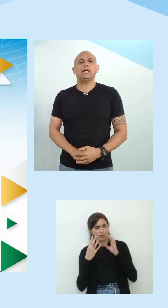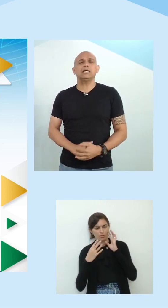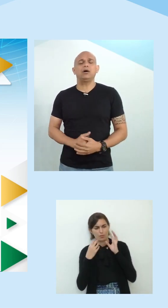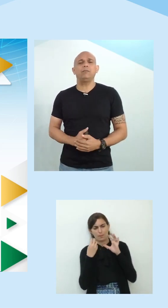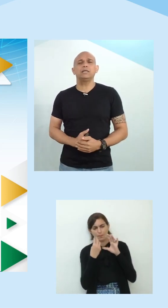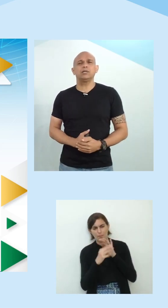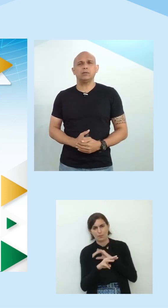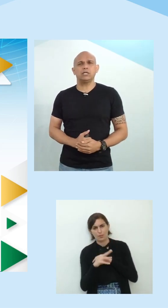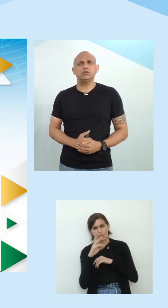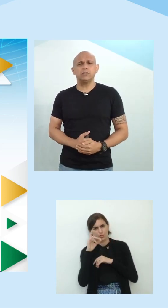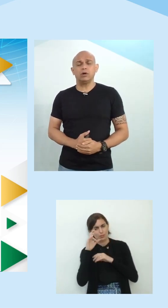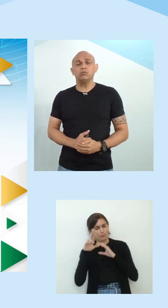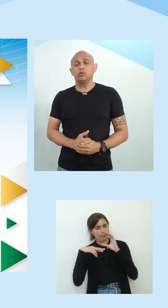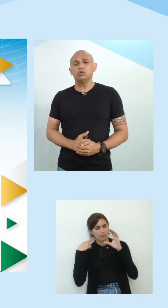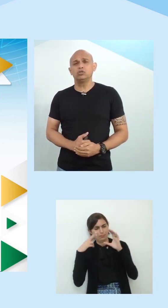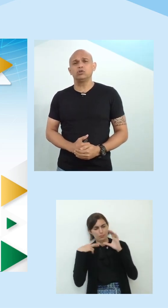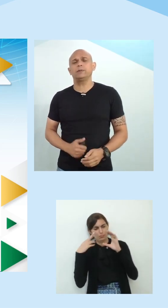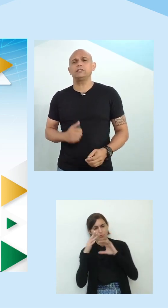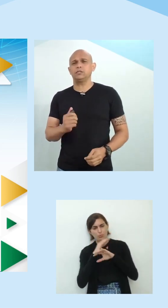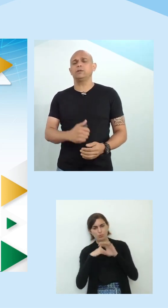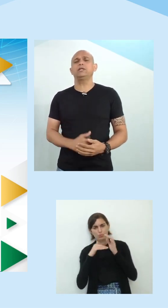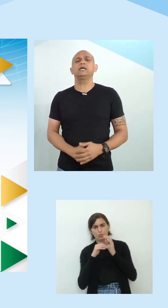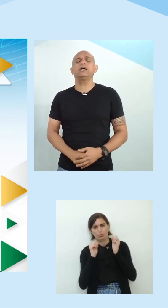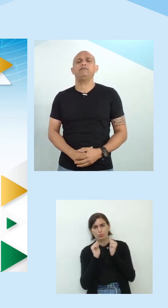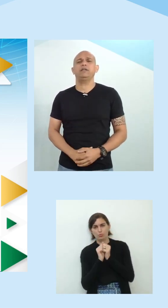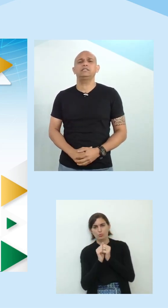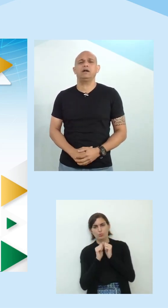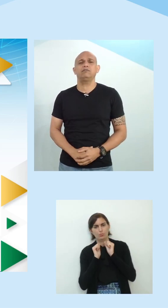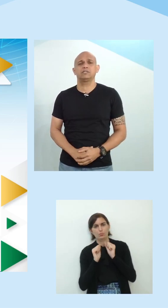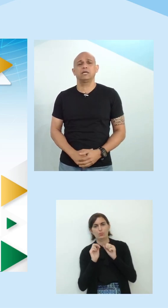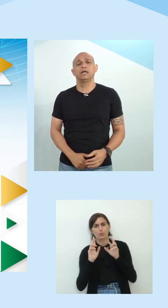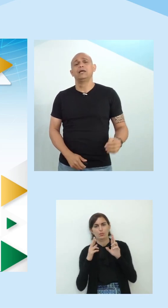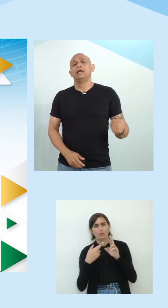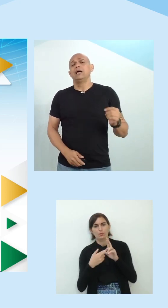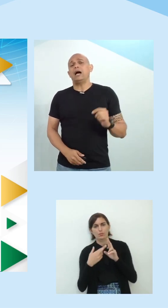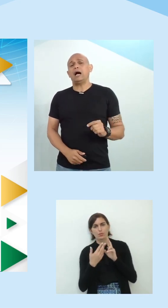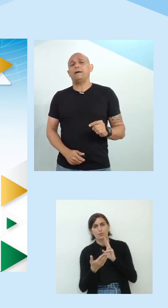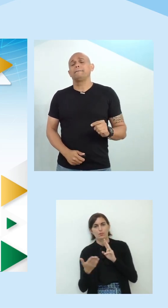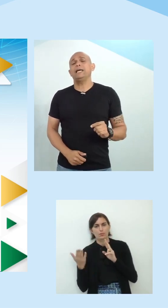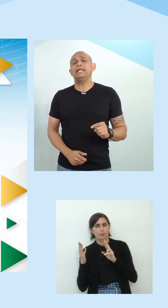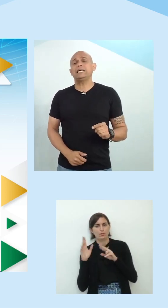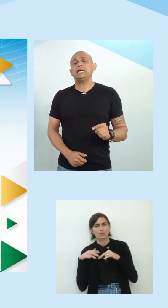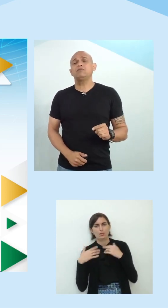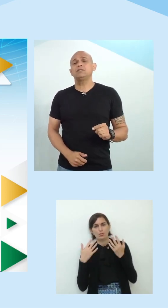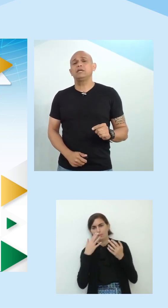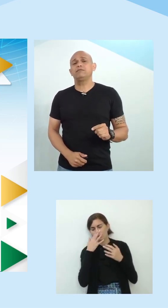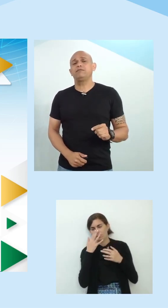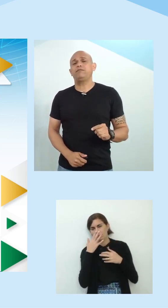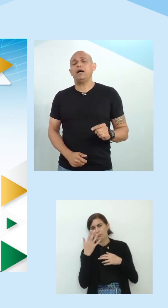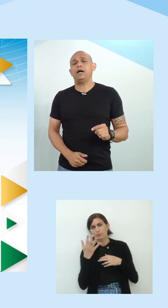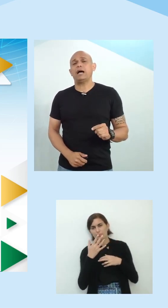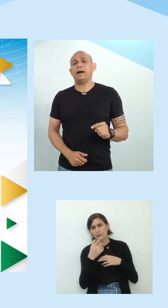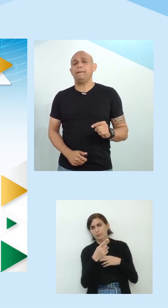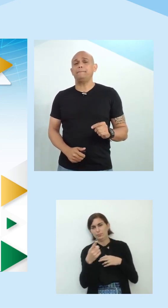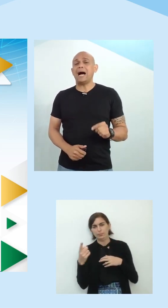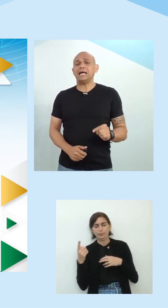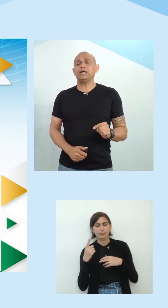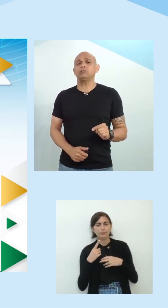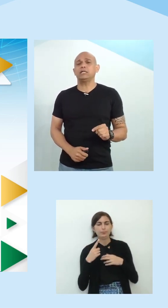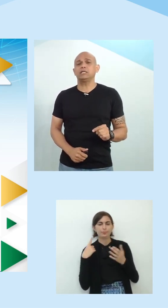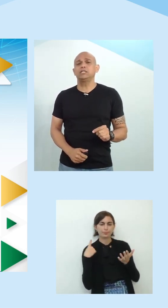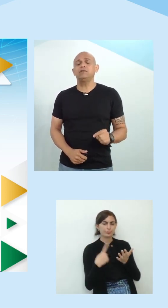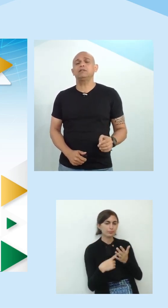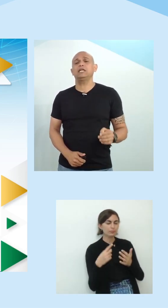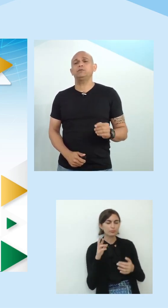lá para o Instagram, Robertão na transmissão, tudo junto para a gente poder aqui referenciar você. Ele quer que você